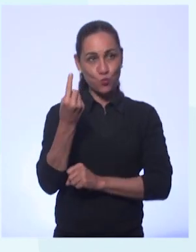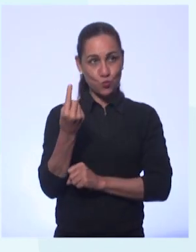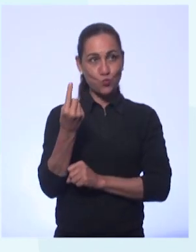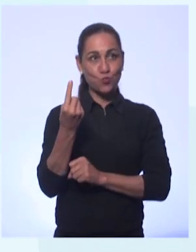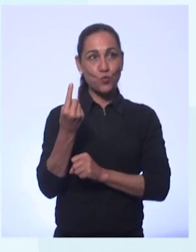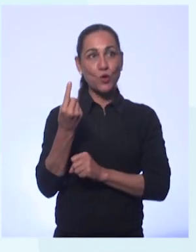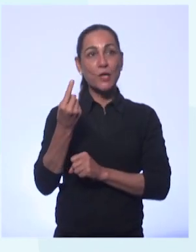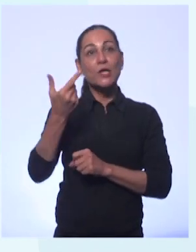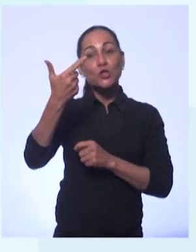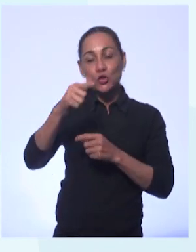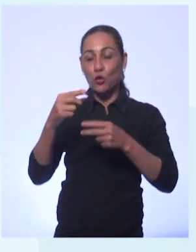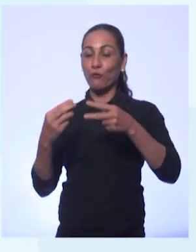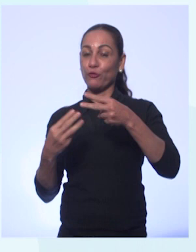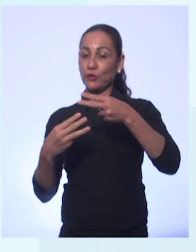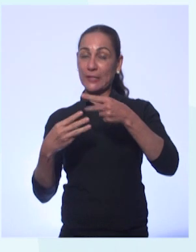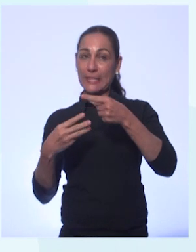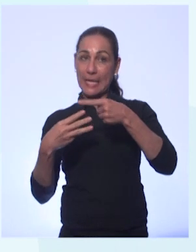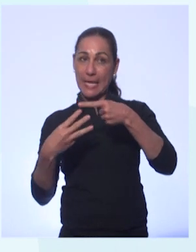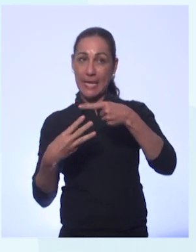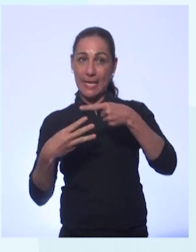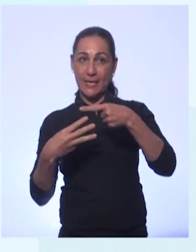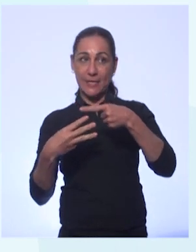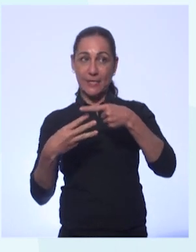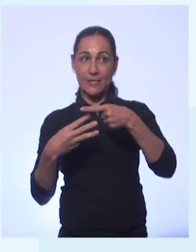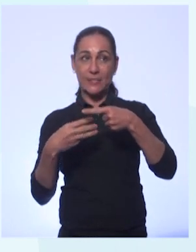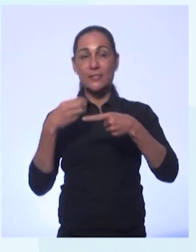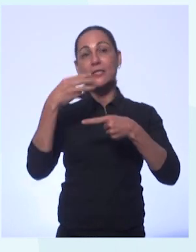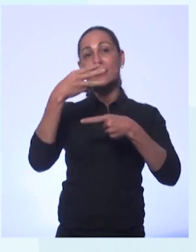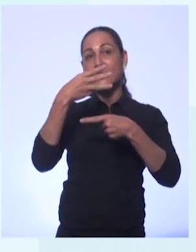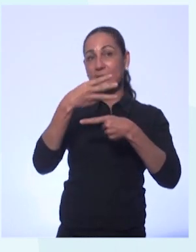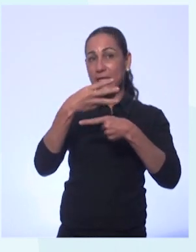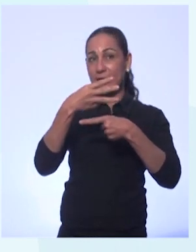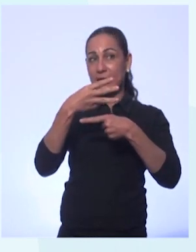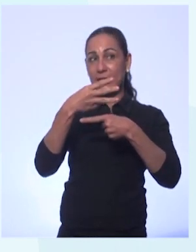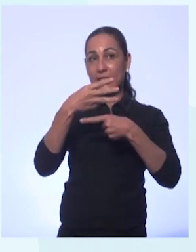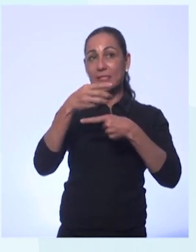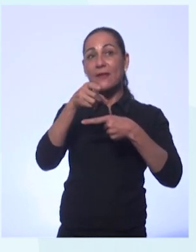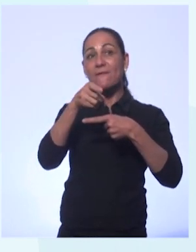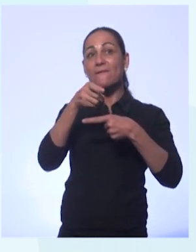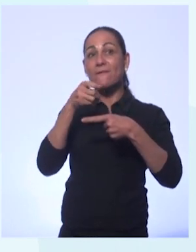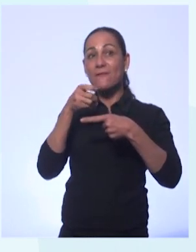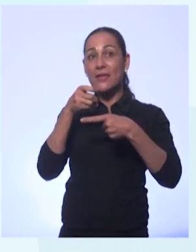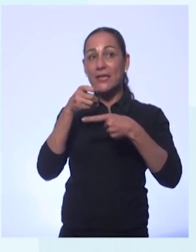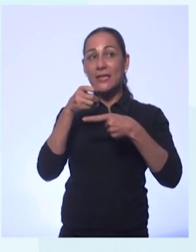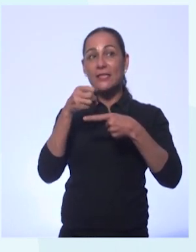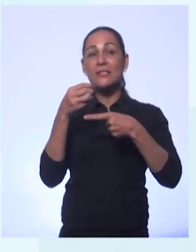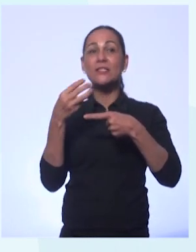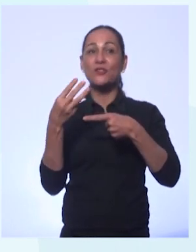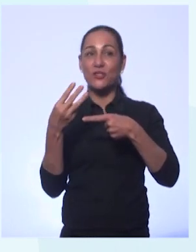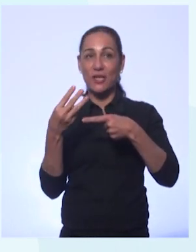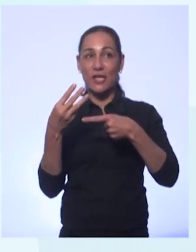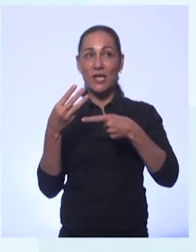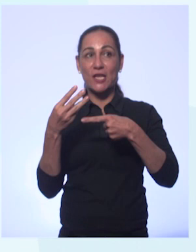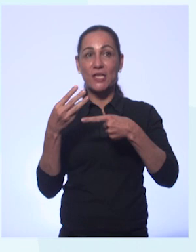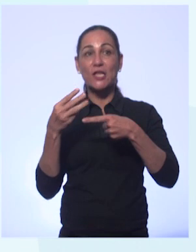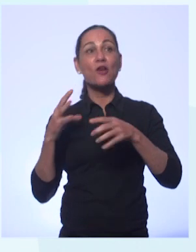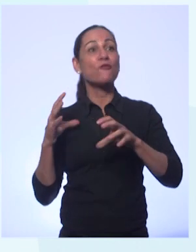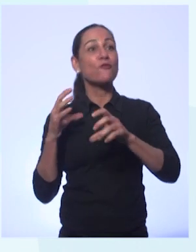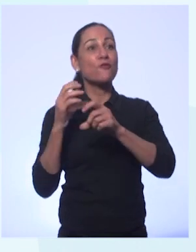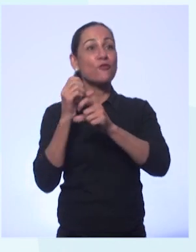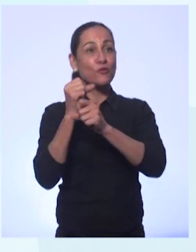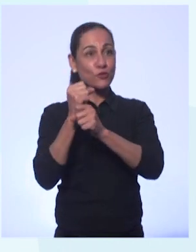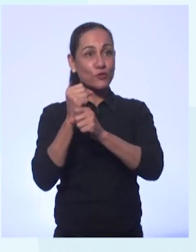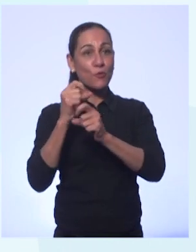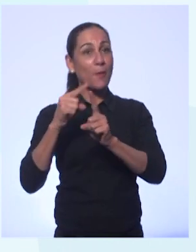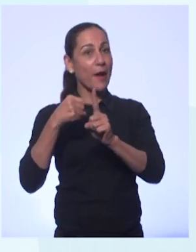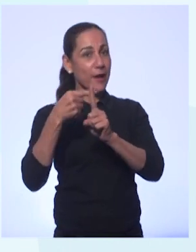denominador 3. Em cima eu coloco o número inteiro, que é 3, vezes o denominador, que é 3, e vou somar com